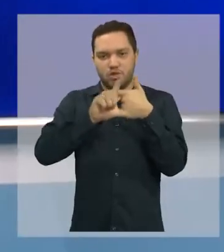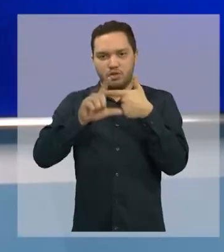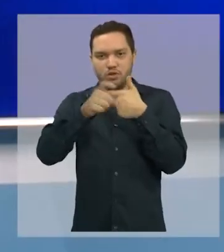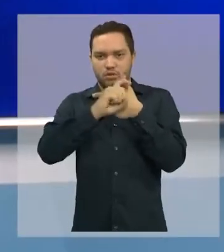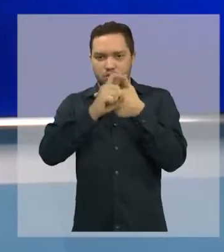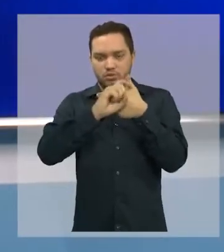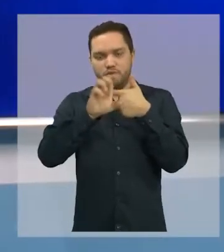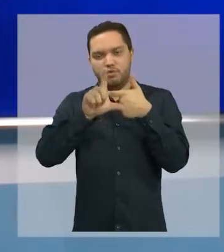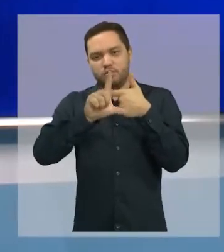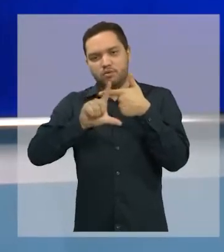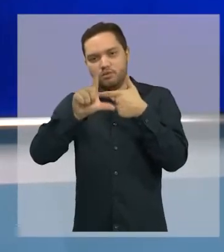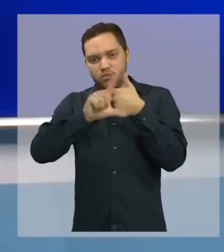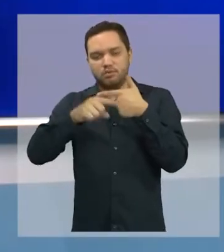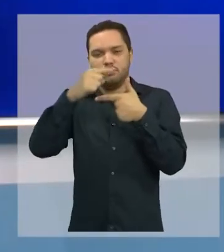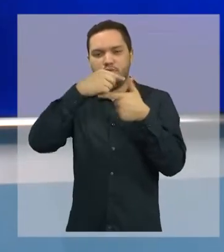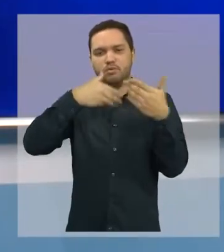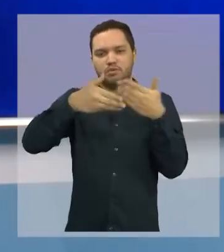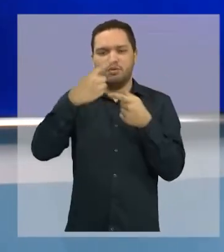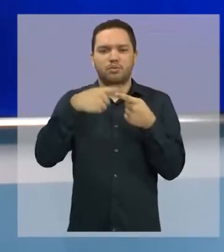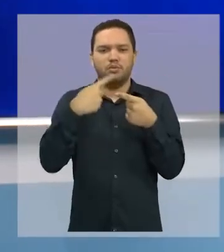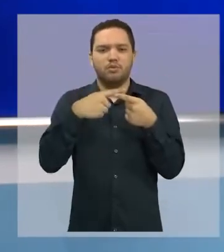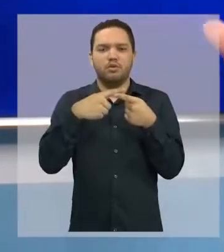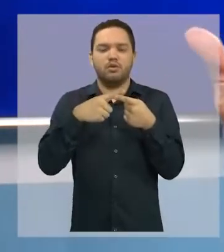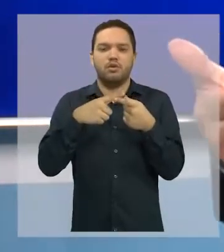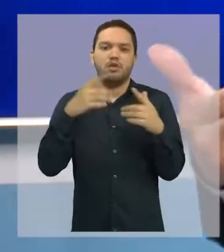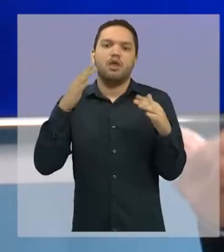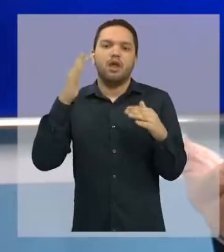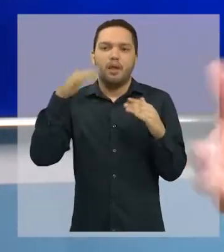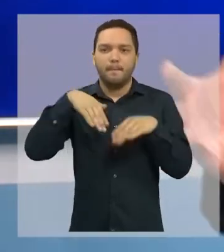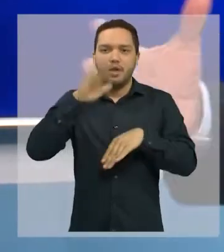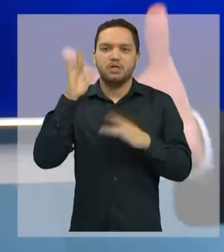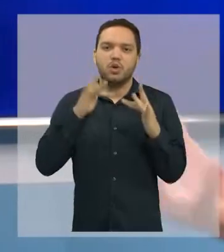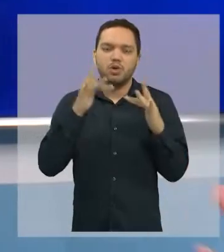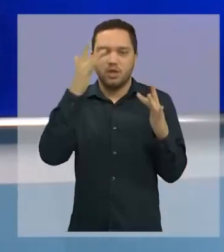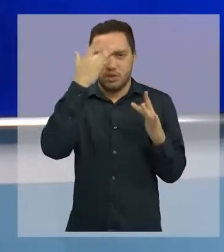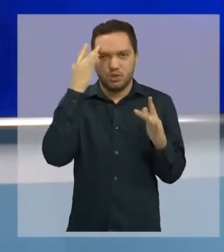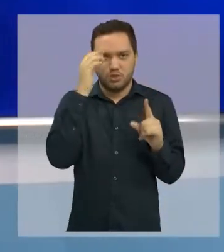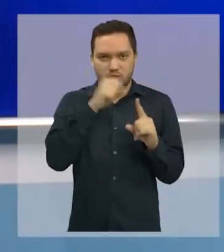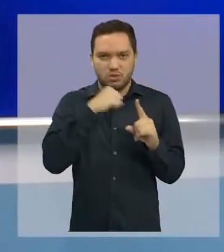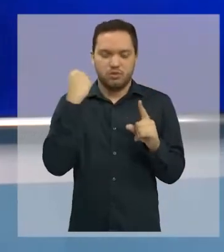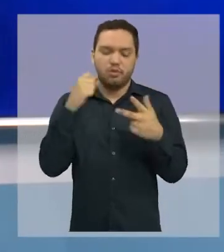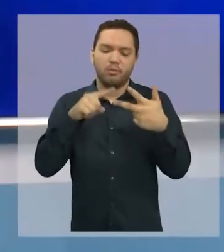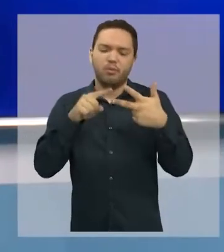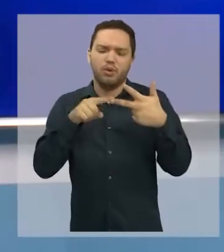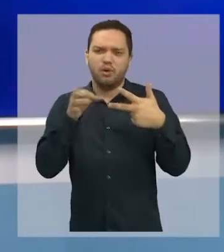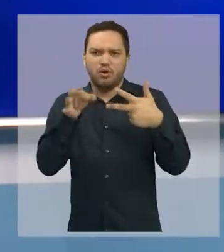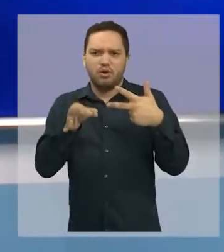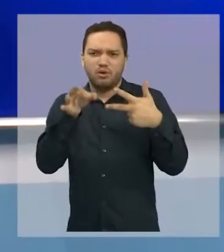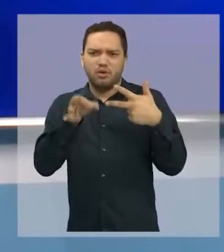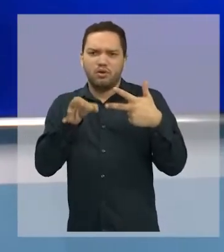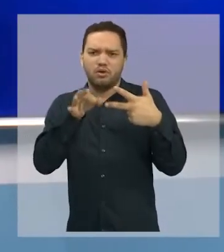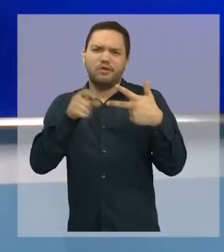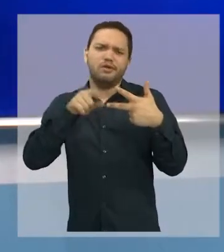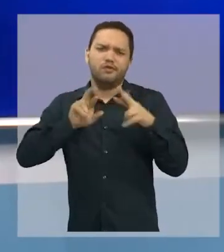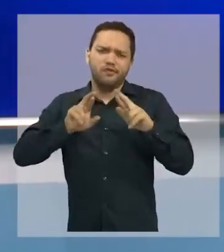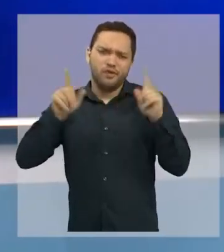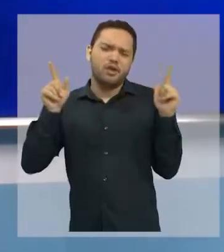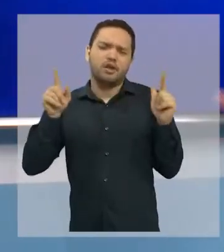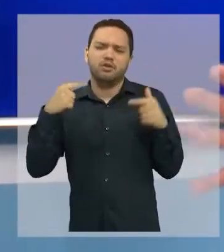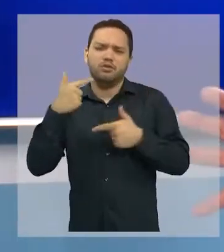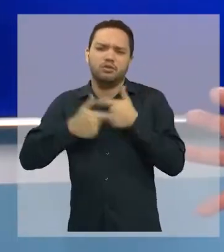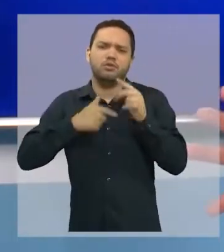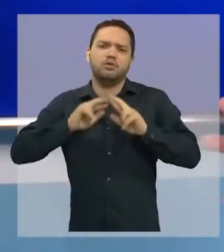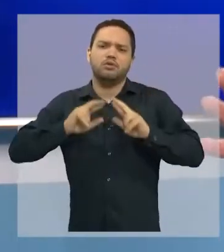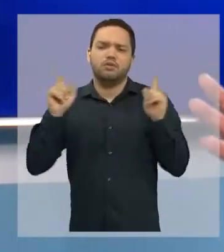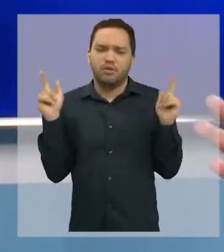são, digamos assim, os 2 poderes com interface direto com a sociedade da República. O Poder Judiciário já é um poder de uma natureza